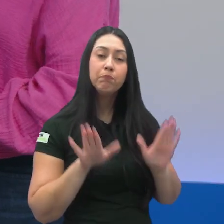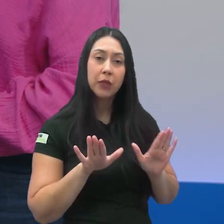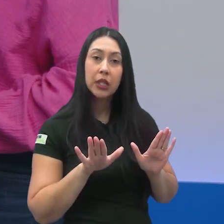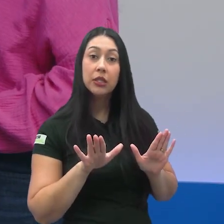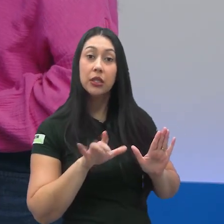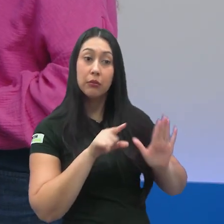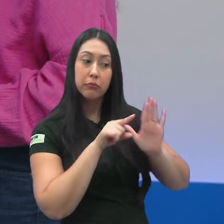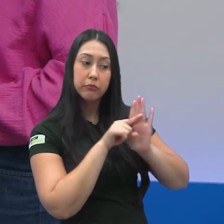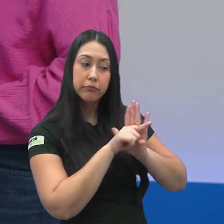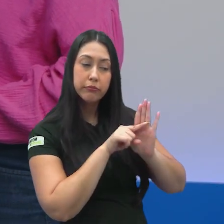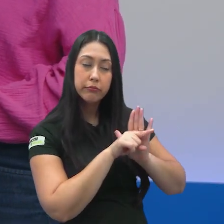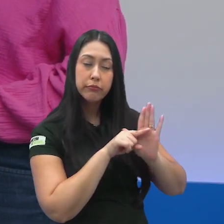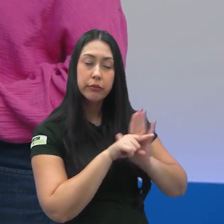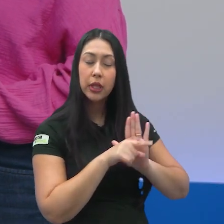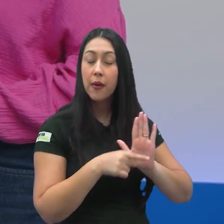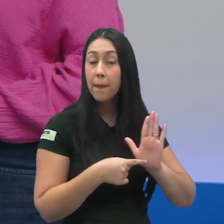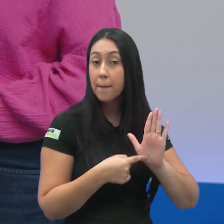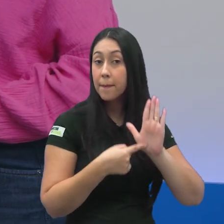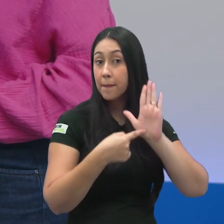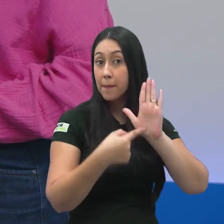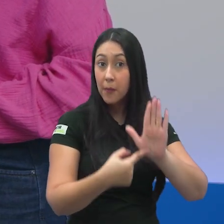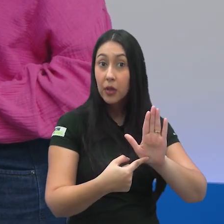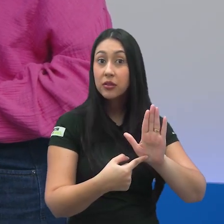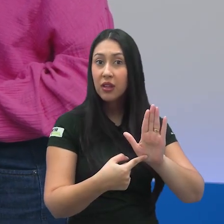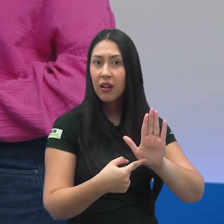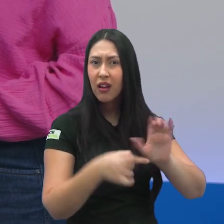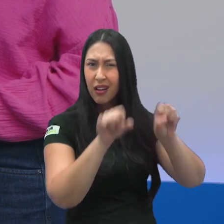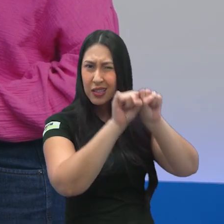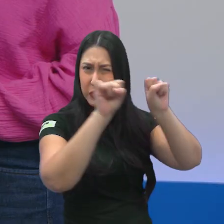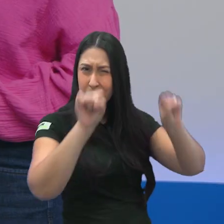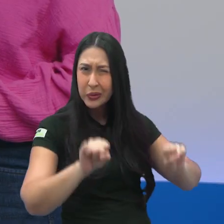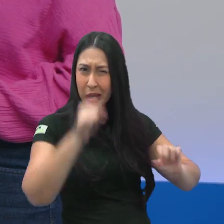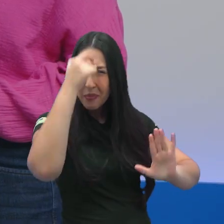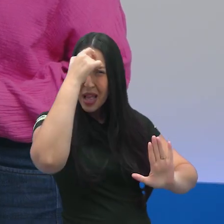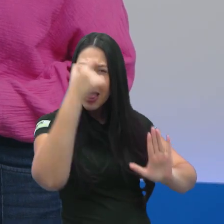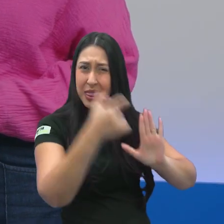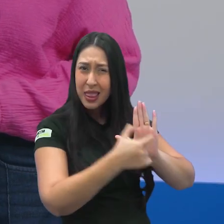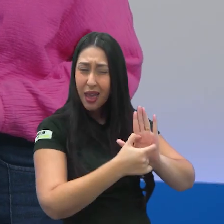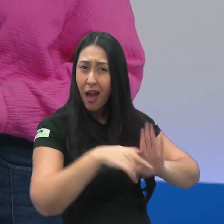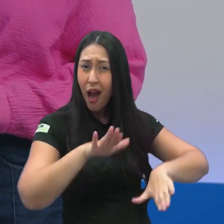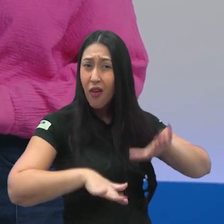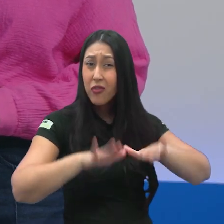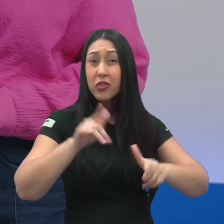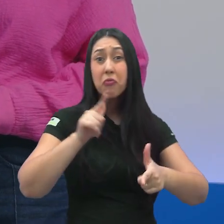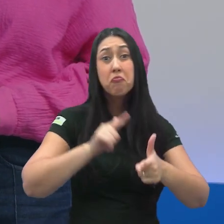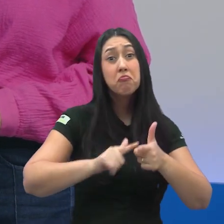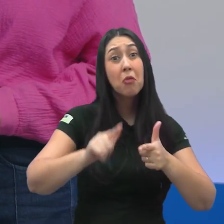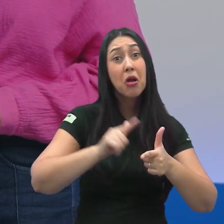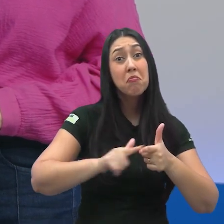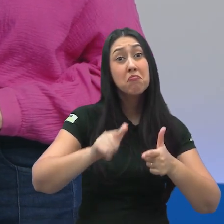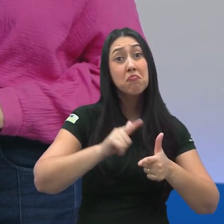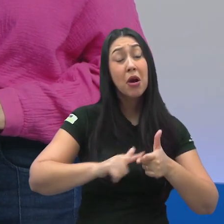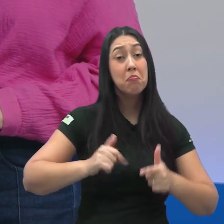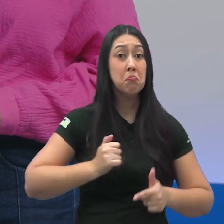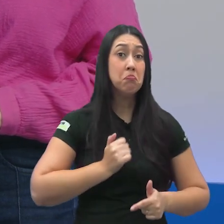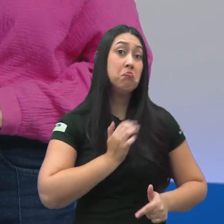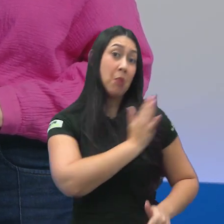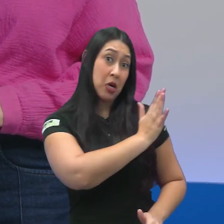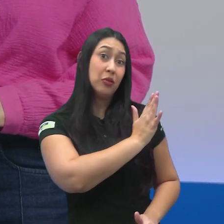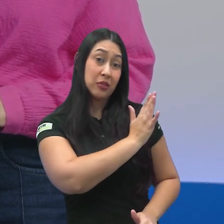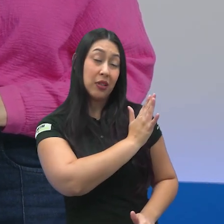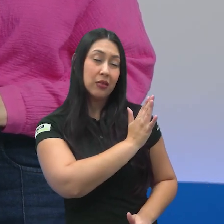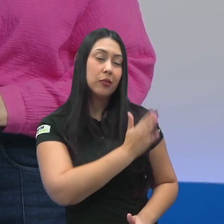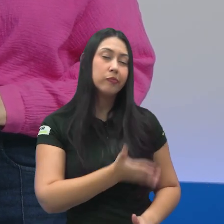decisões. Mas estudos e casos mostram, né, Érica, que esses sistemas de IA podem repetir problemas e